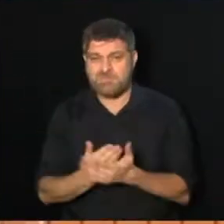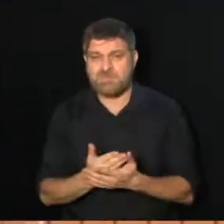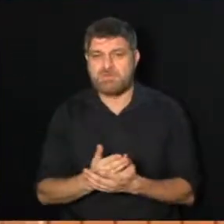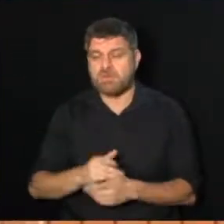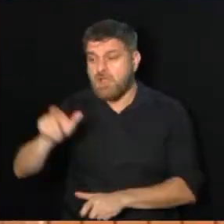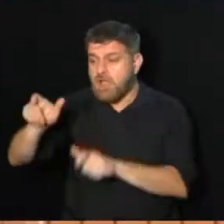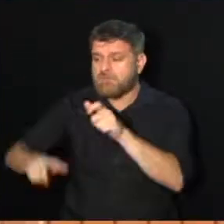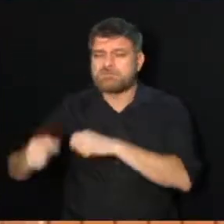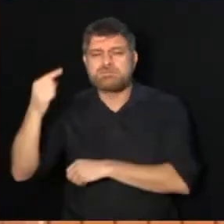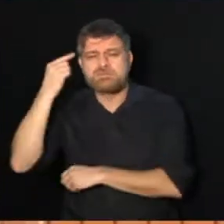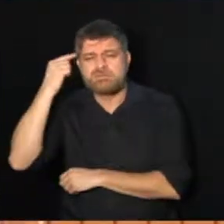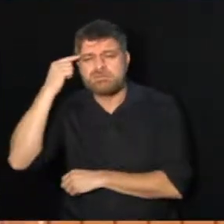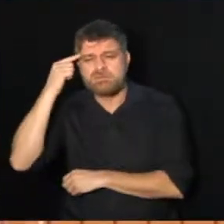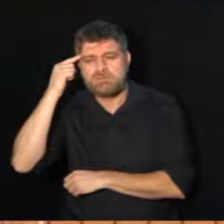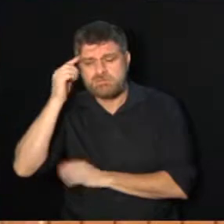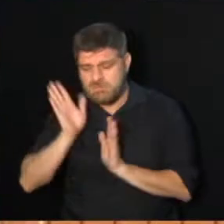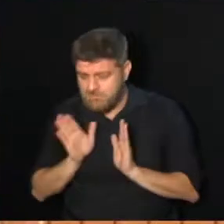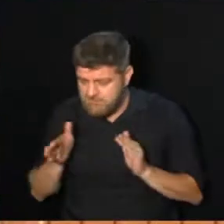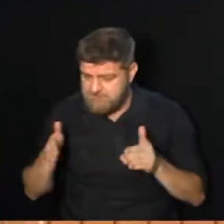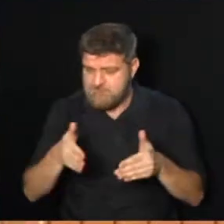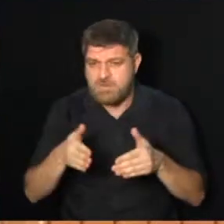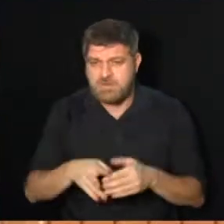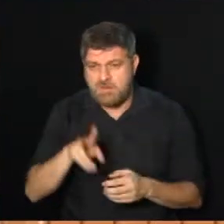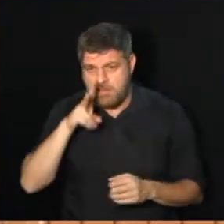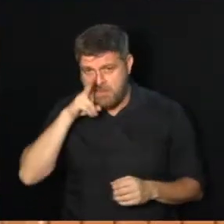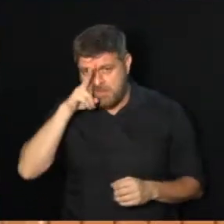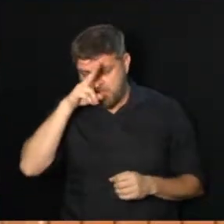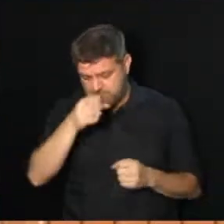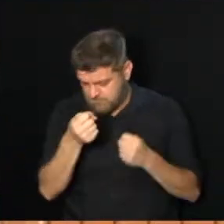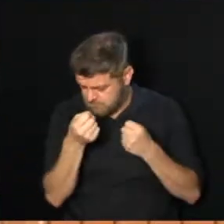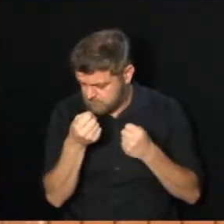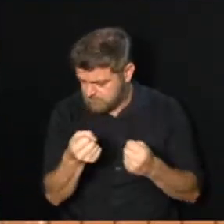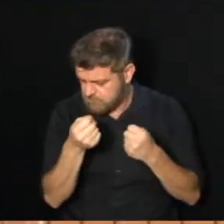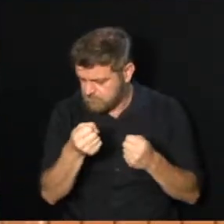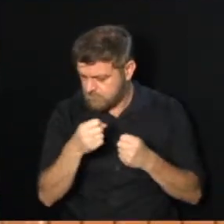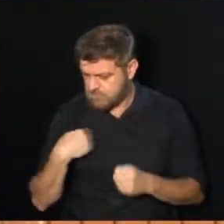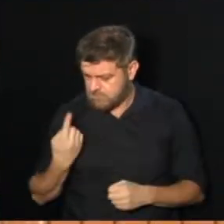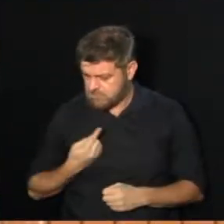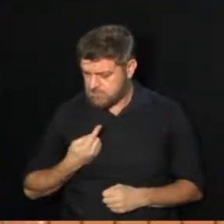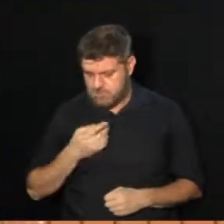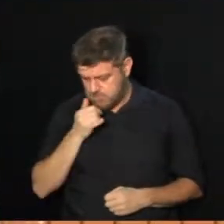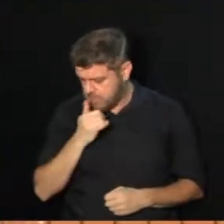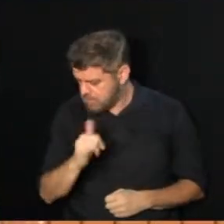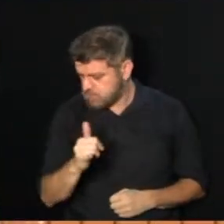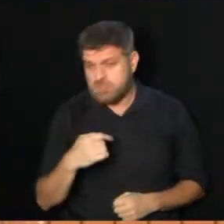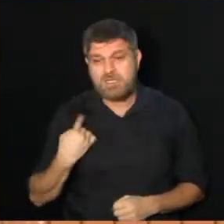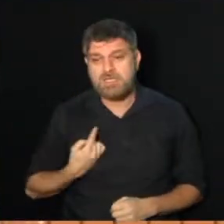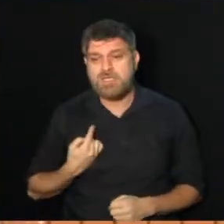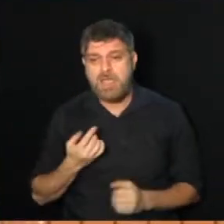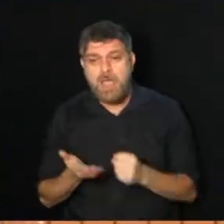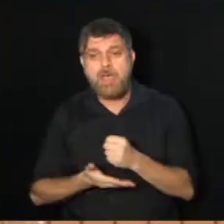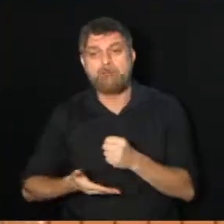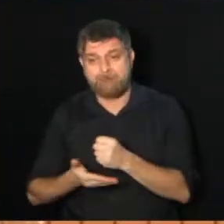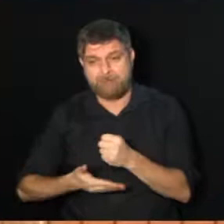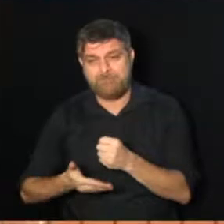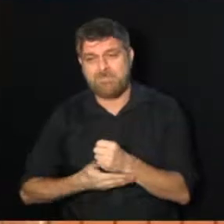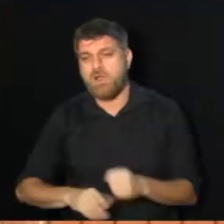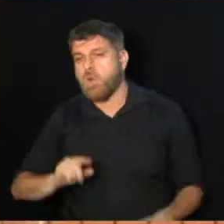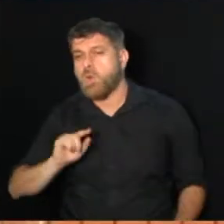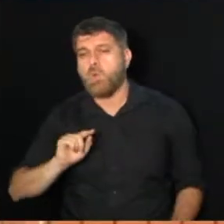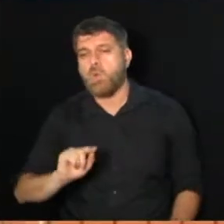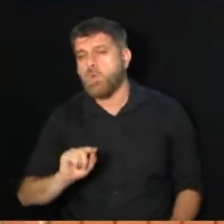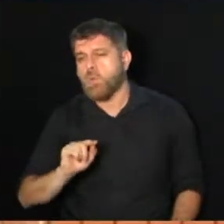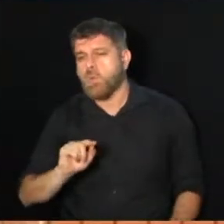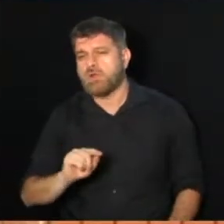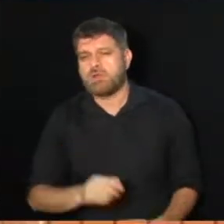pensamento e coração, fortalecendo essa energia, que é fundamental para